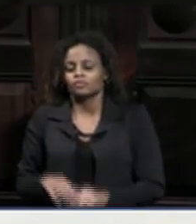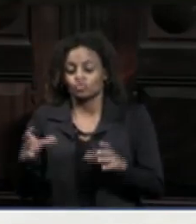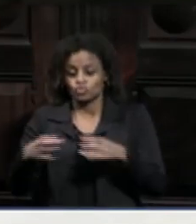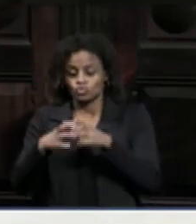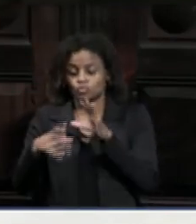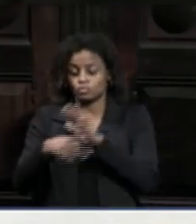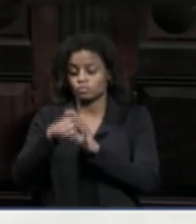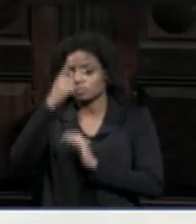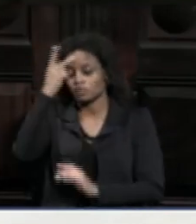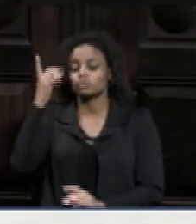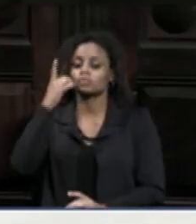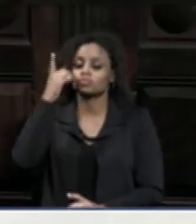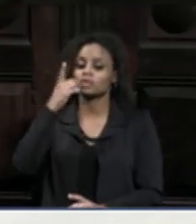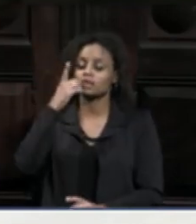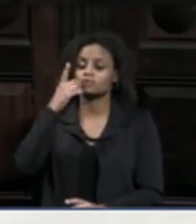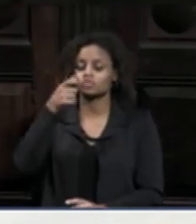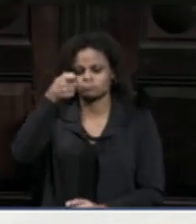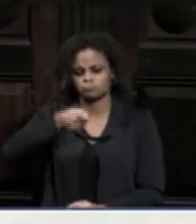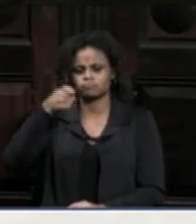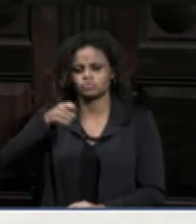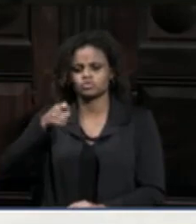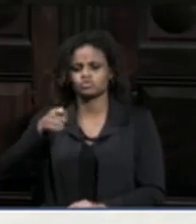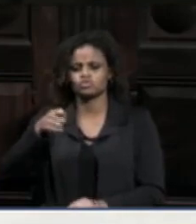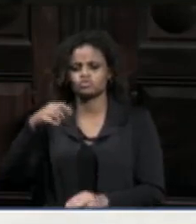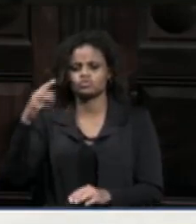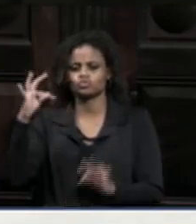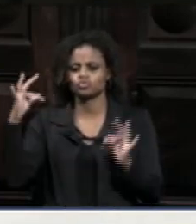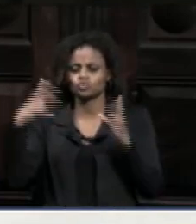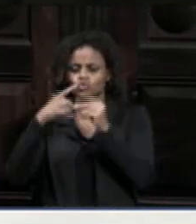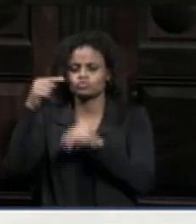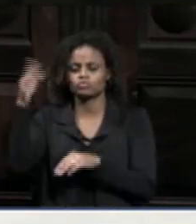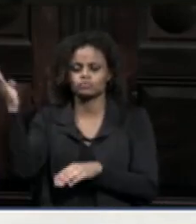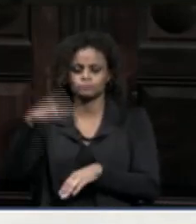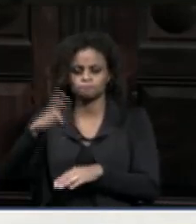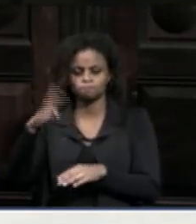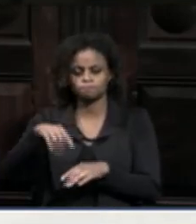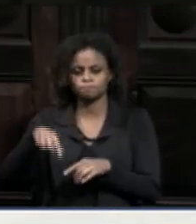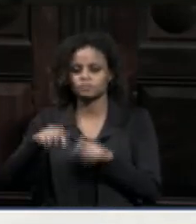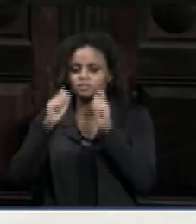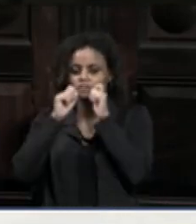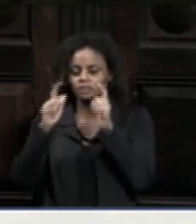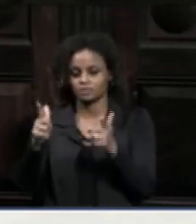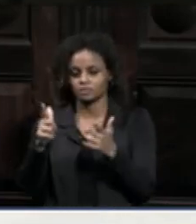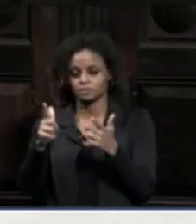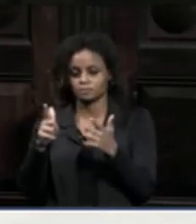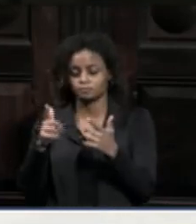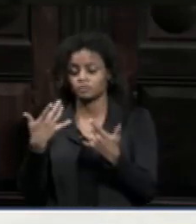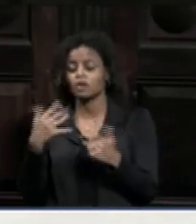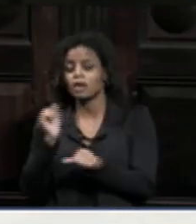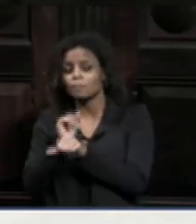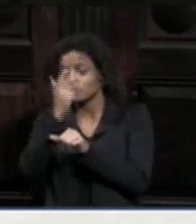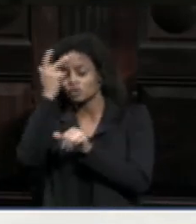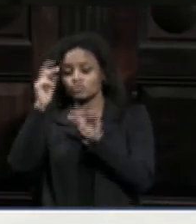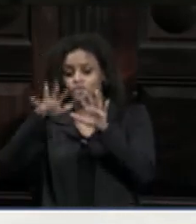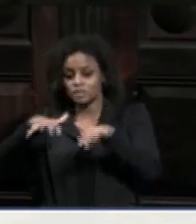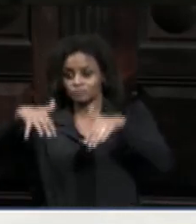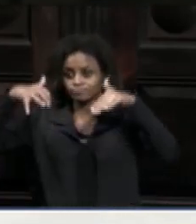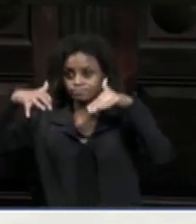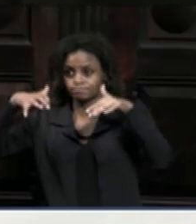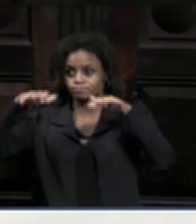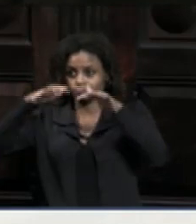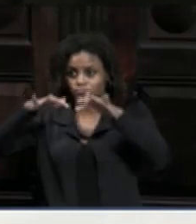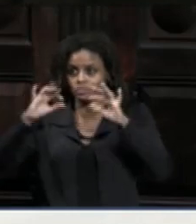aqui. Basta a quem está nas galerias observar quem está presente e quem não